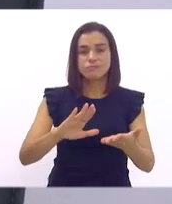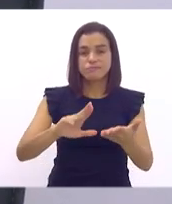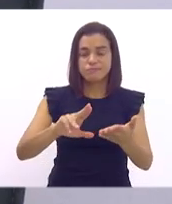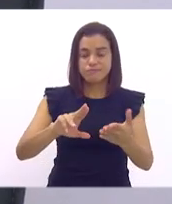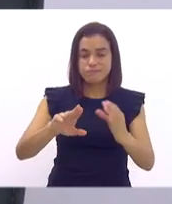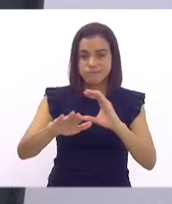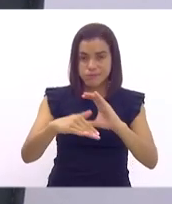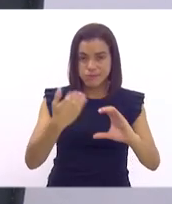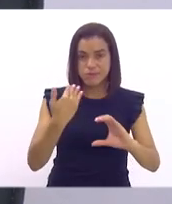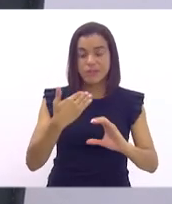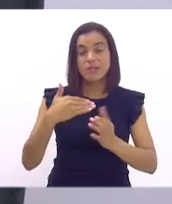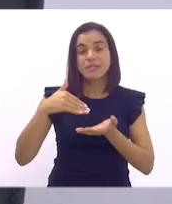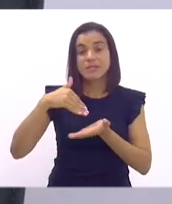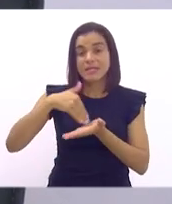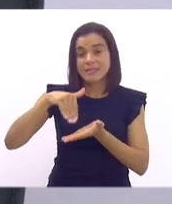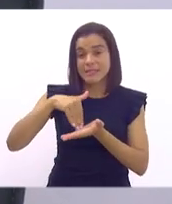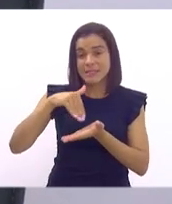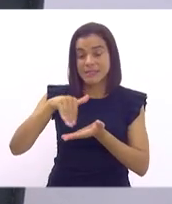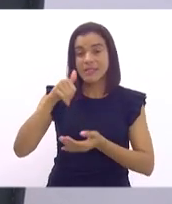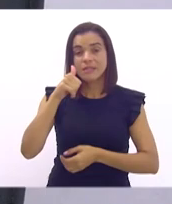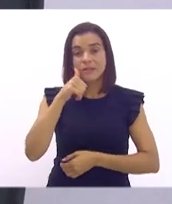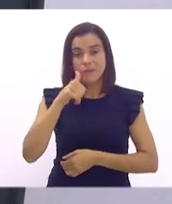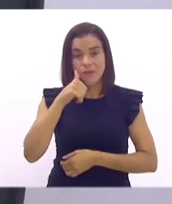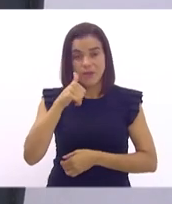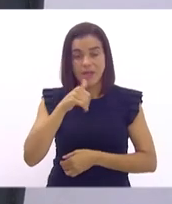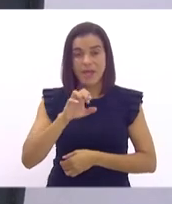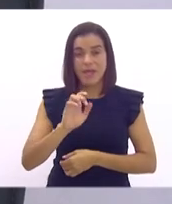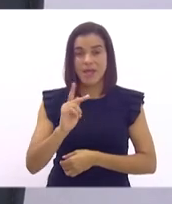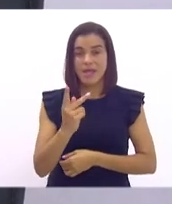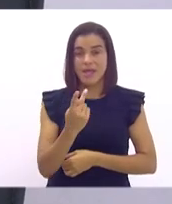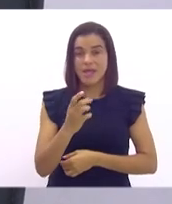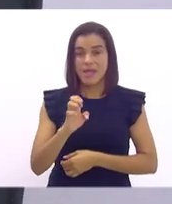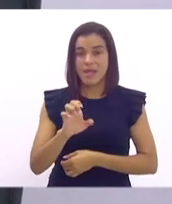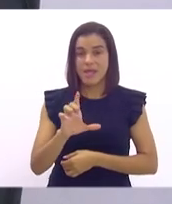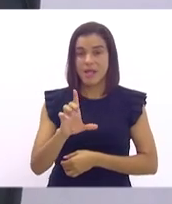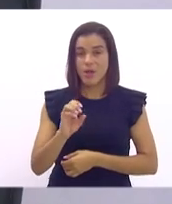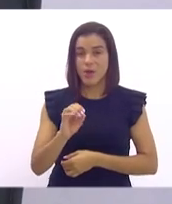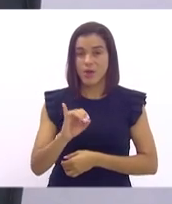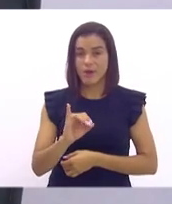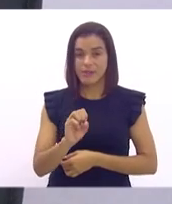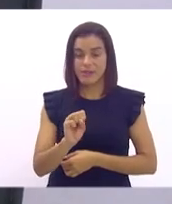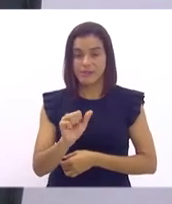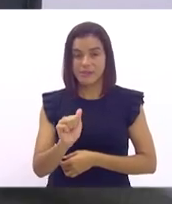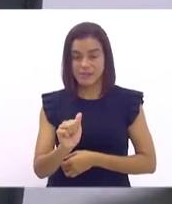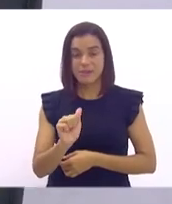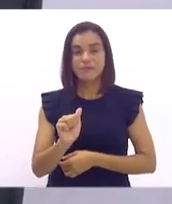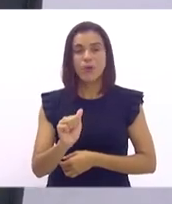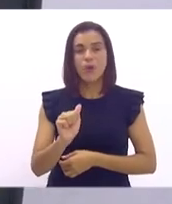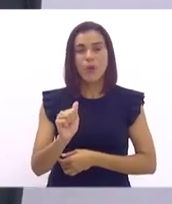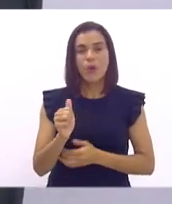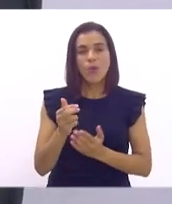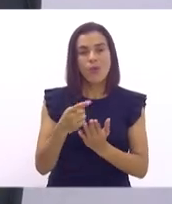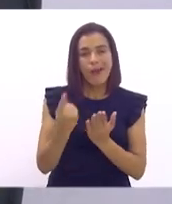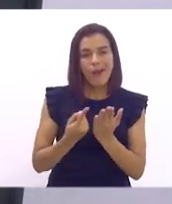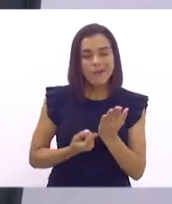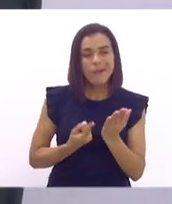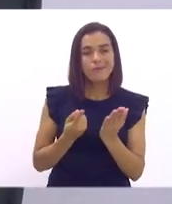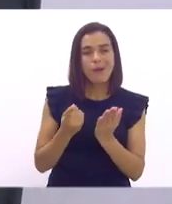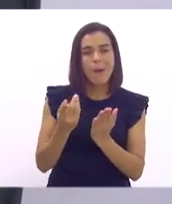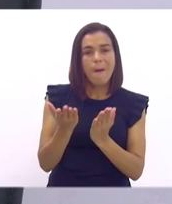própria secretária da Mulher, doutora Heloísa, um caderno de ações a